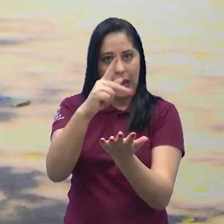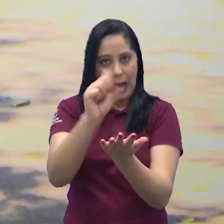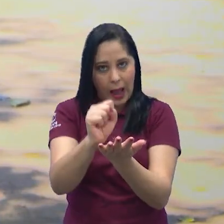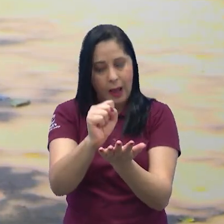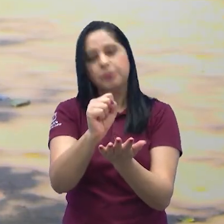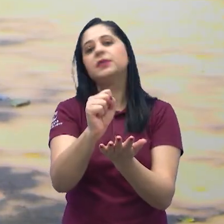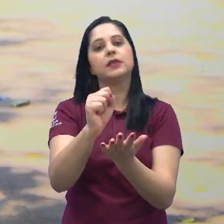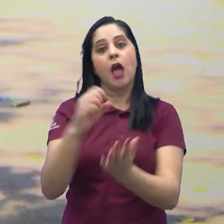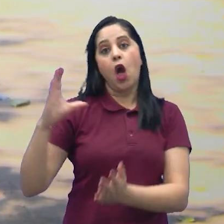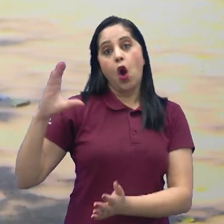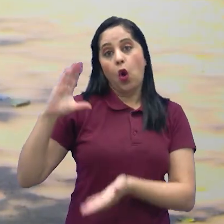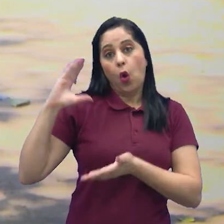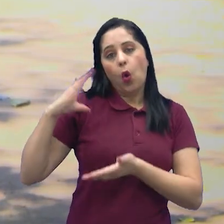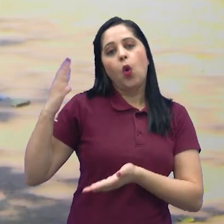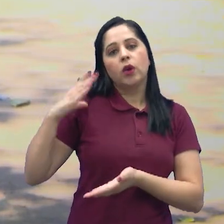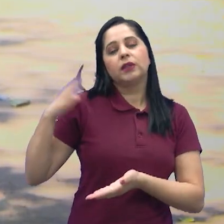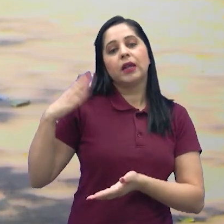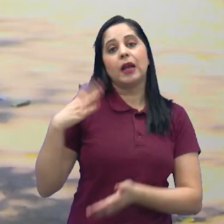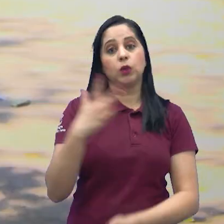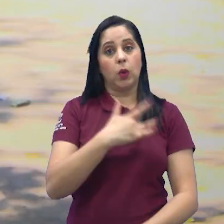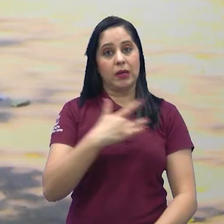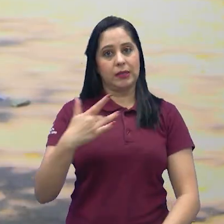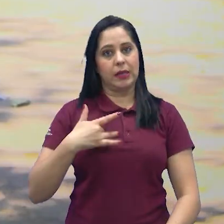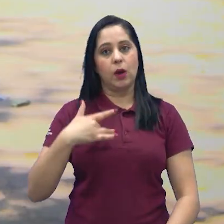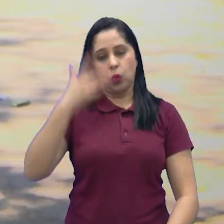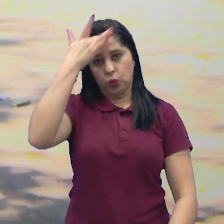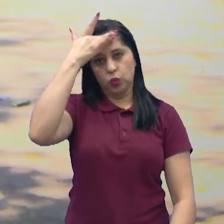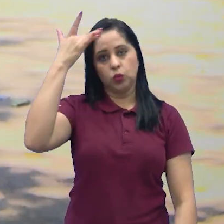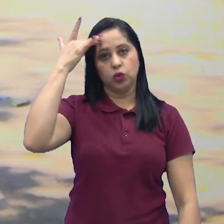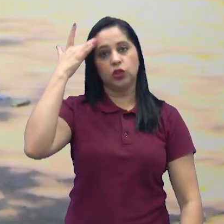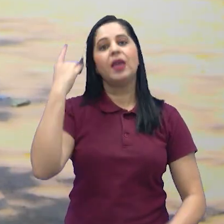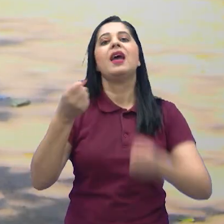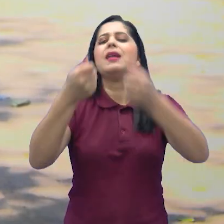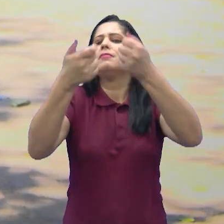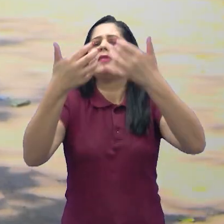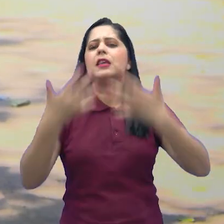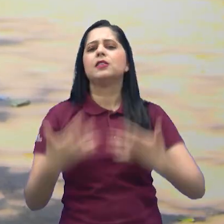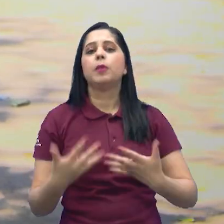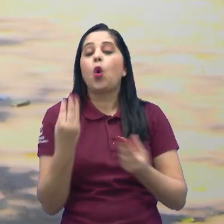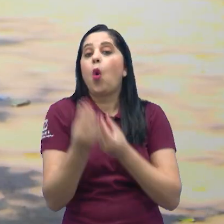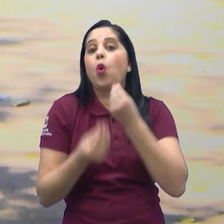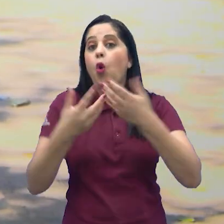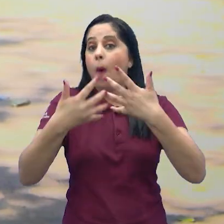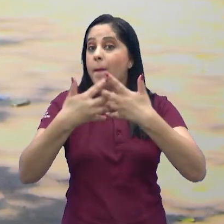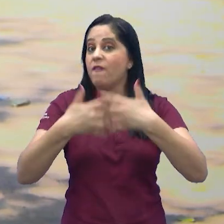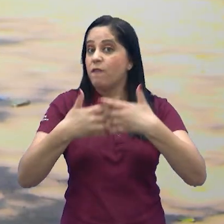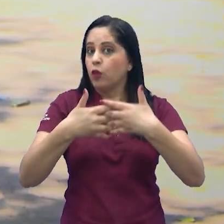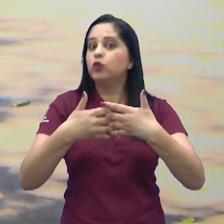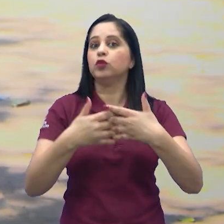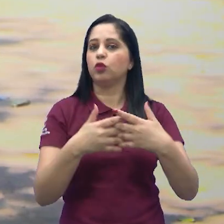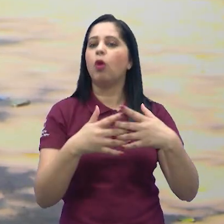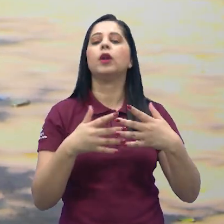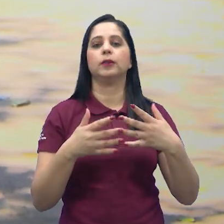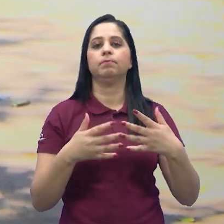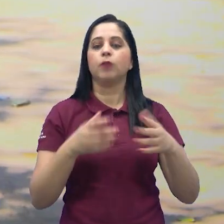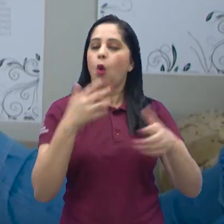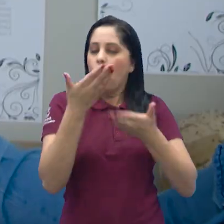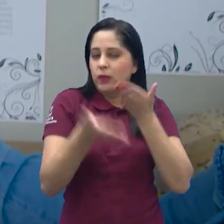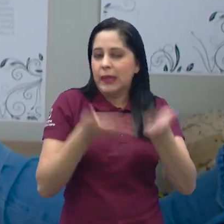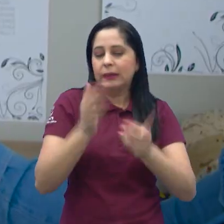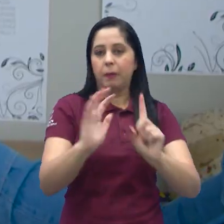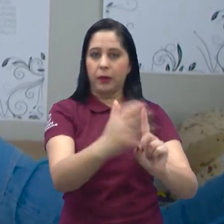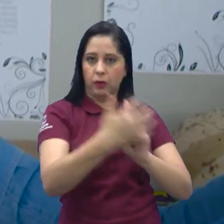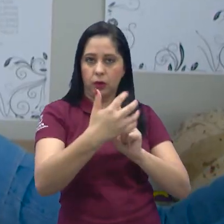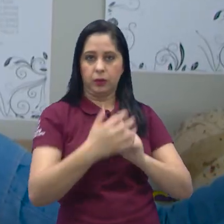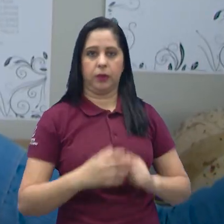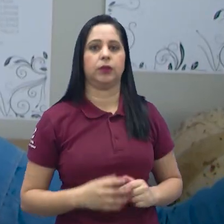da saúde mental do CAPS, que ela mostrou pra gente um pouco e explicou como que funciona o tratamento e esse acolhimento para essas pessoas.